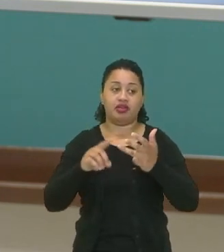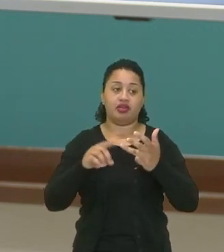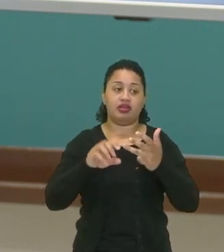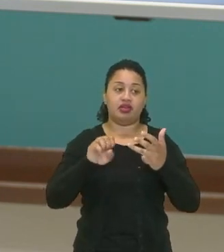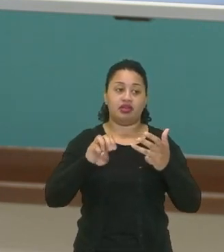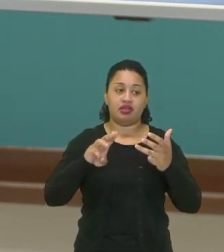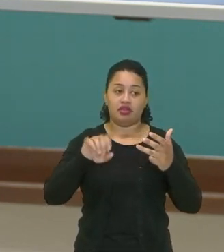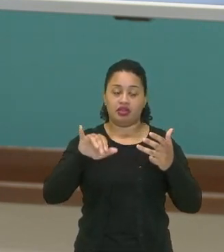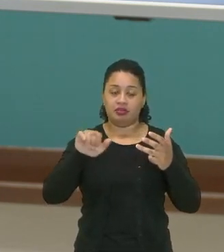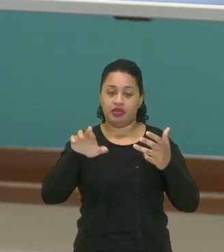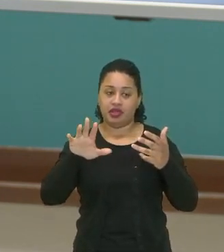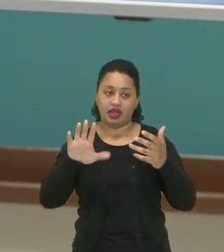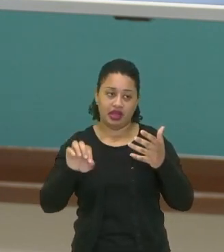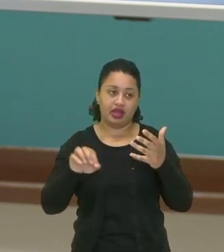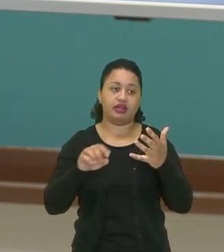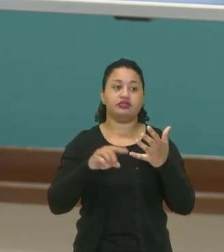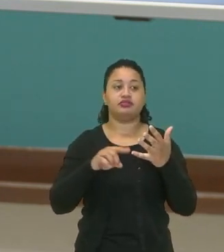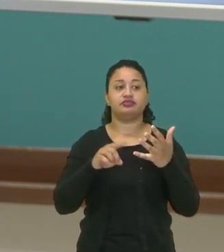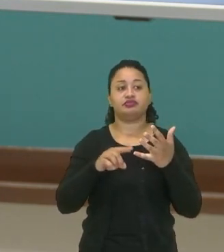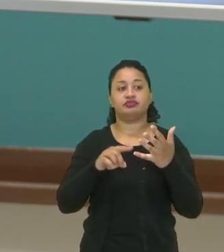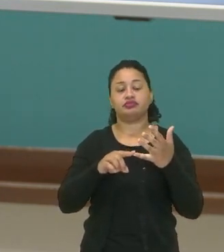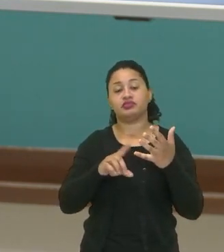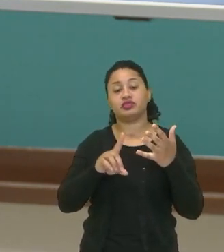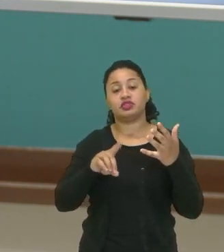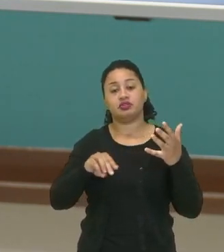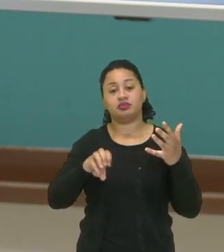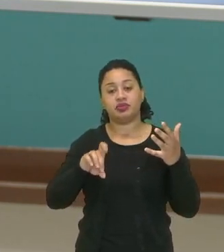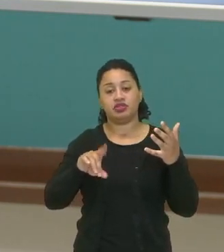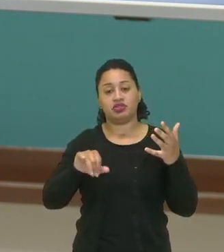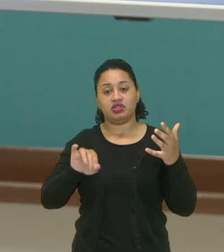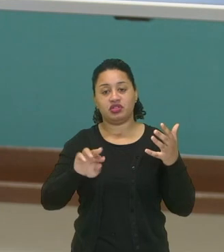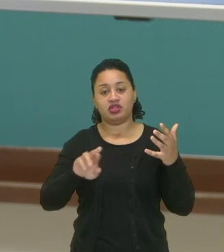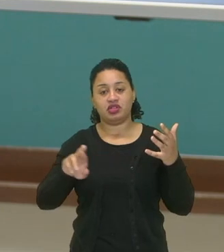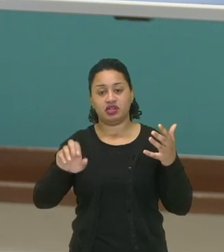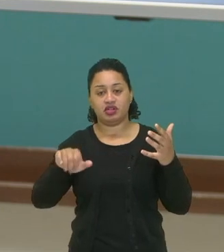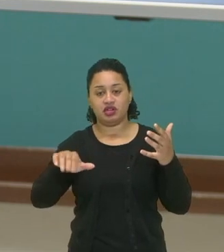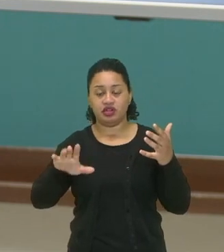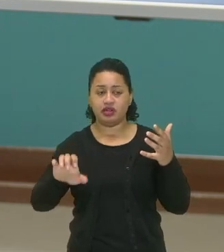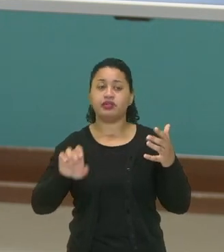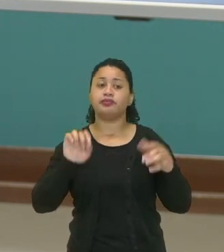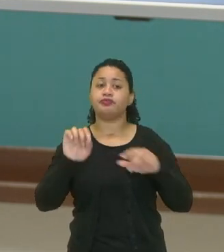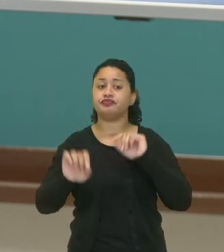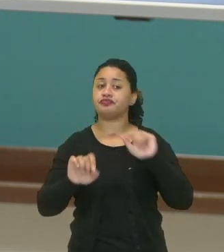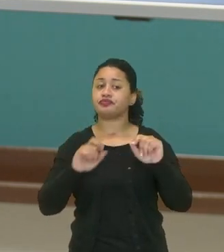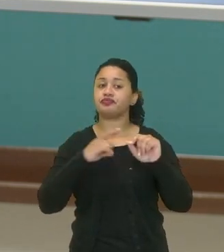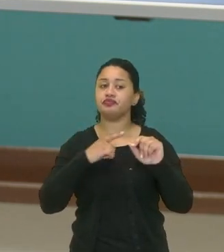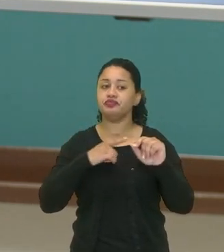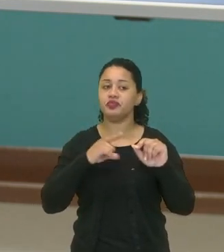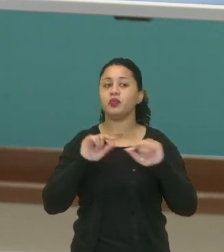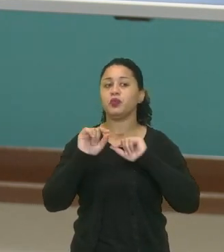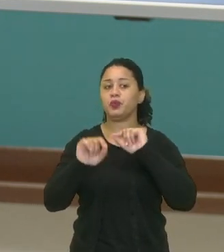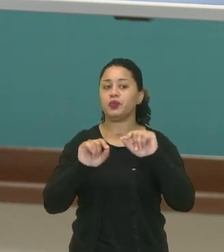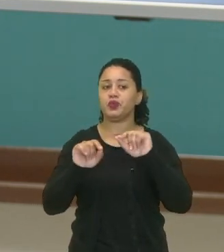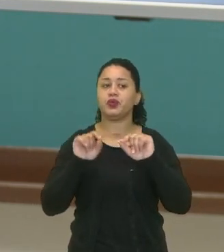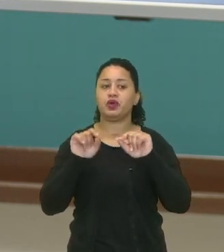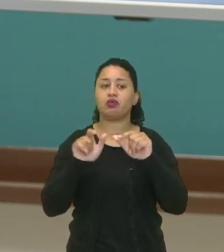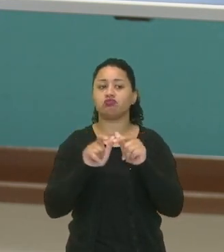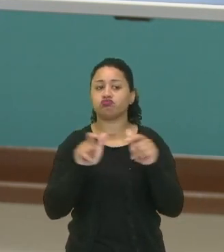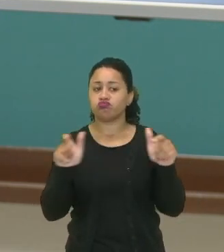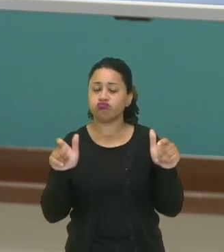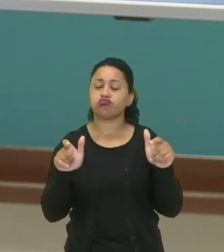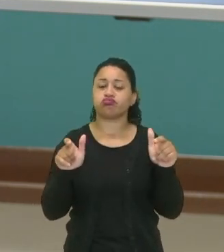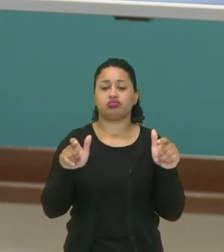mal distribuídas ao longo do ano. Aí temos o clima mediterrâneo, tem um errinho aqui, né? Então, acento é circunflexo, né, na